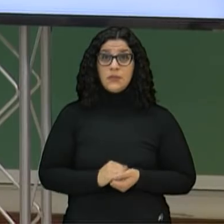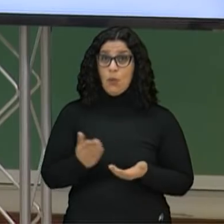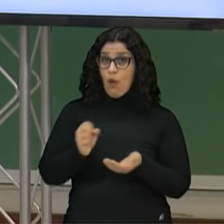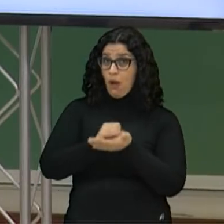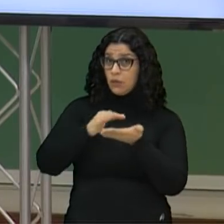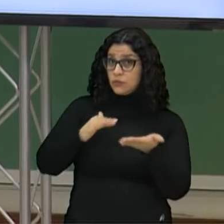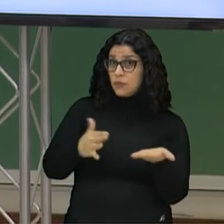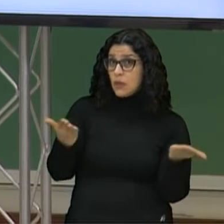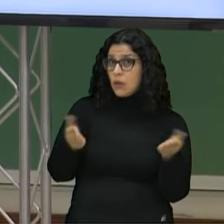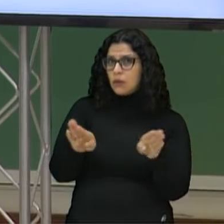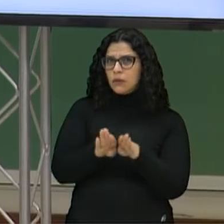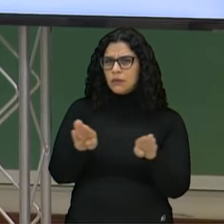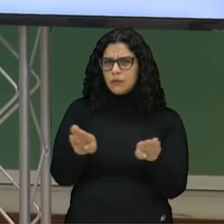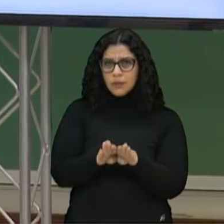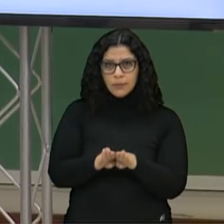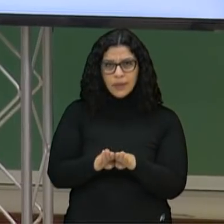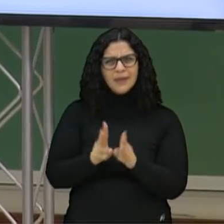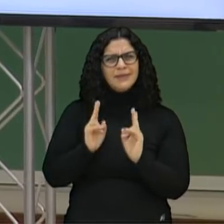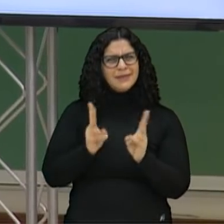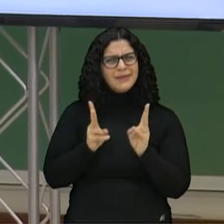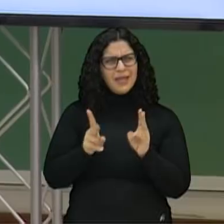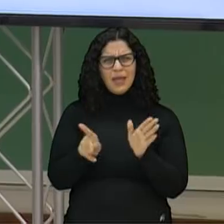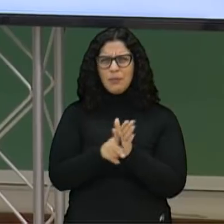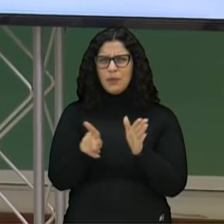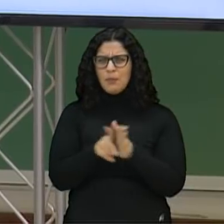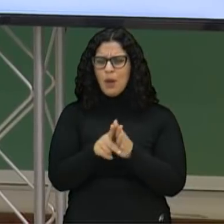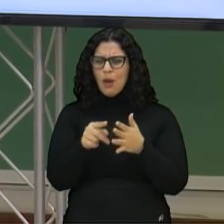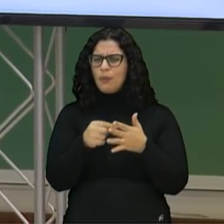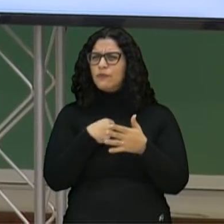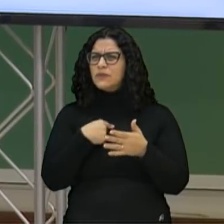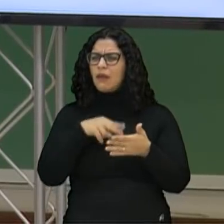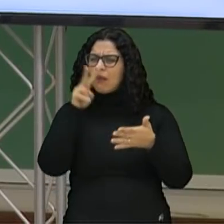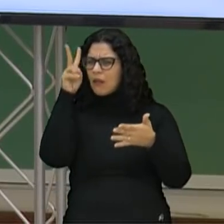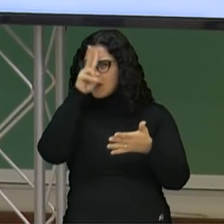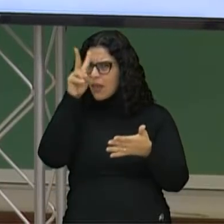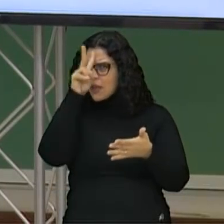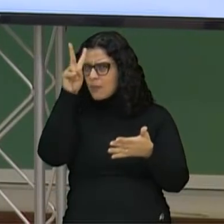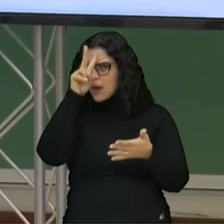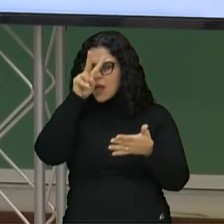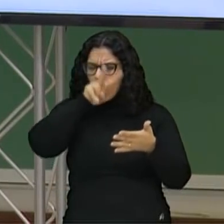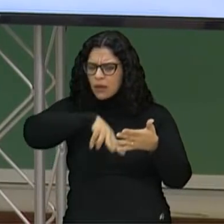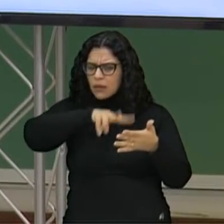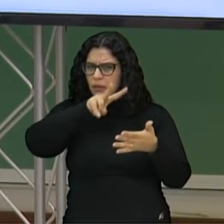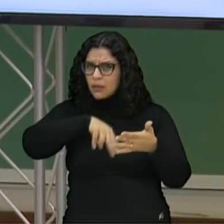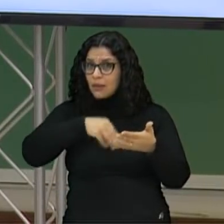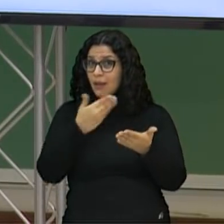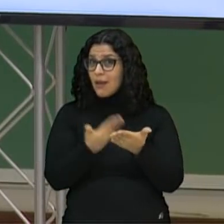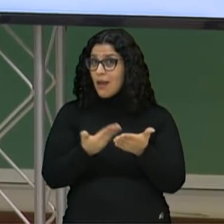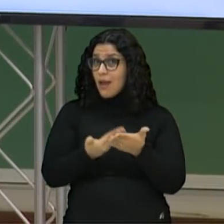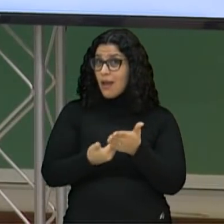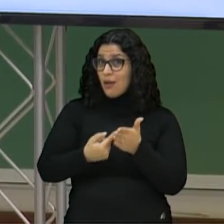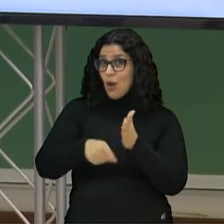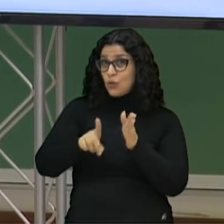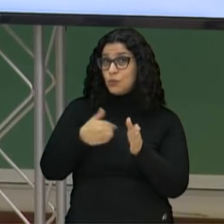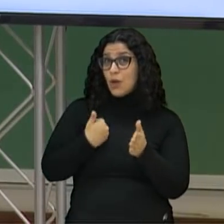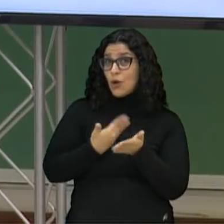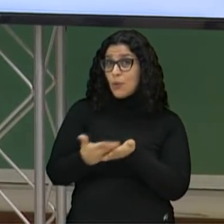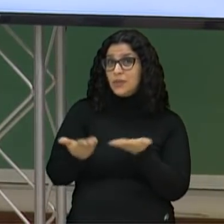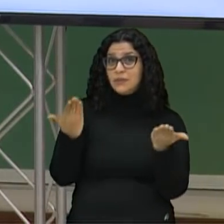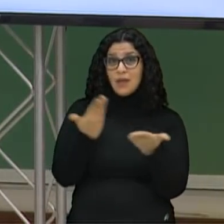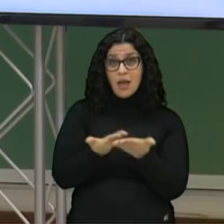esse exercício foi muito na linha de você lembrar nossa última aula, para poder entrar com tudo na aula de